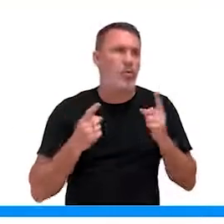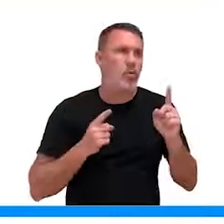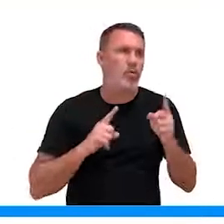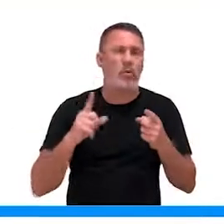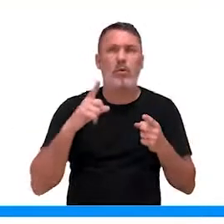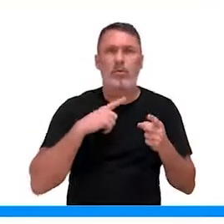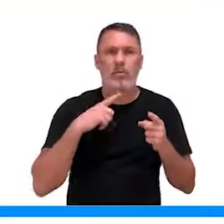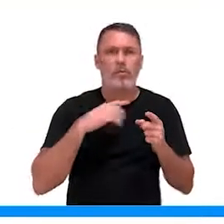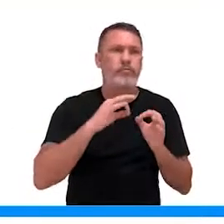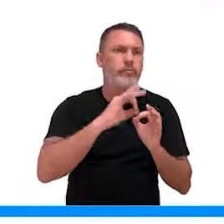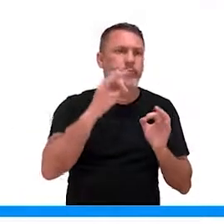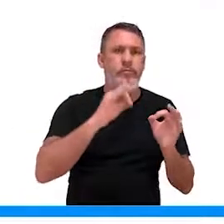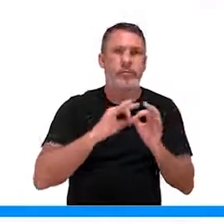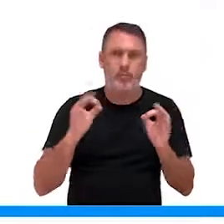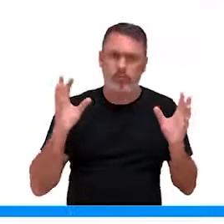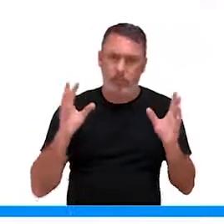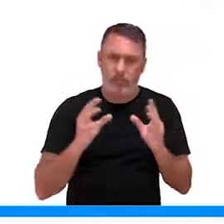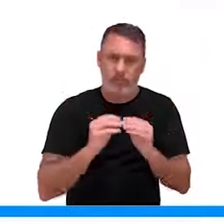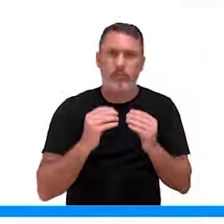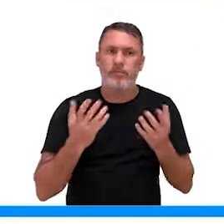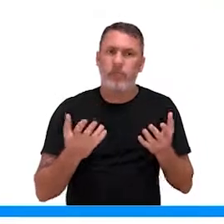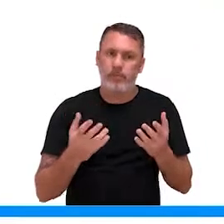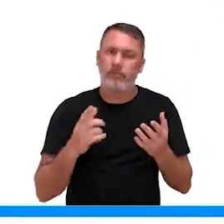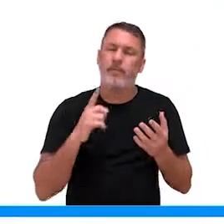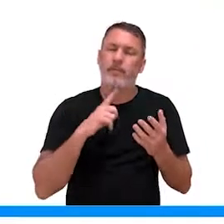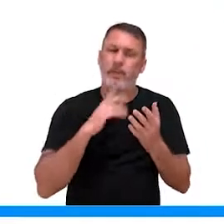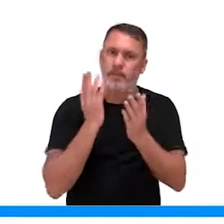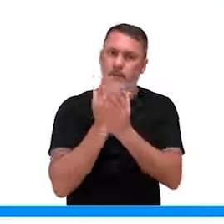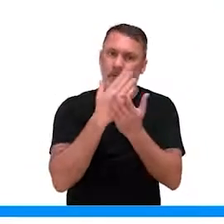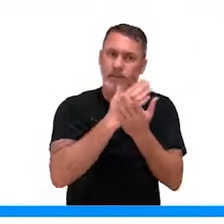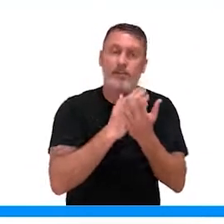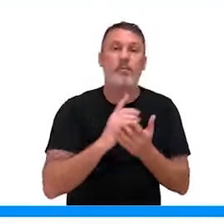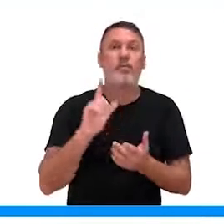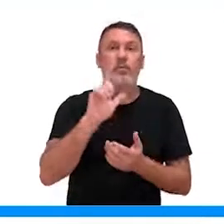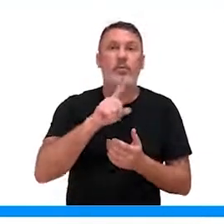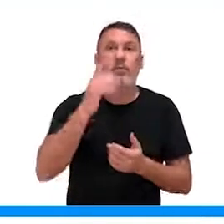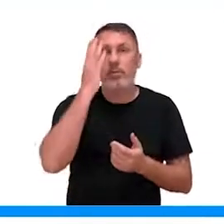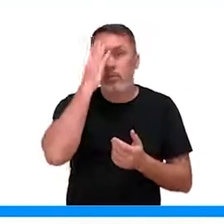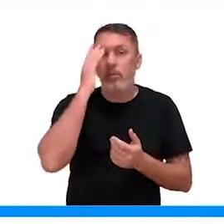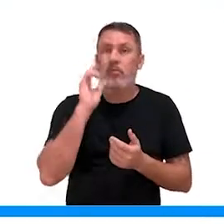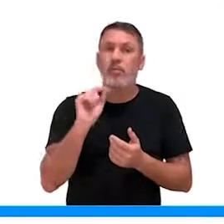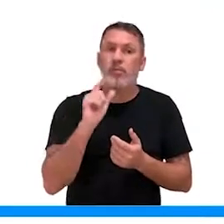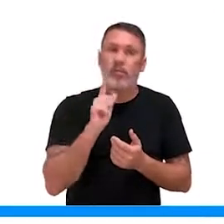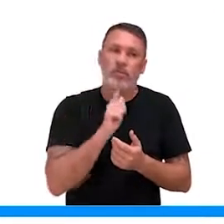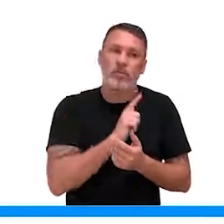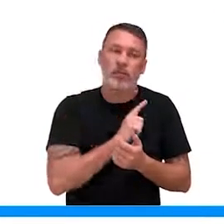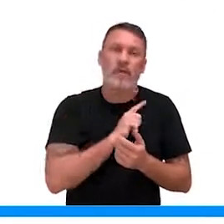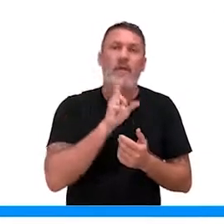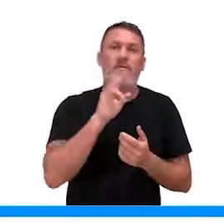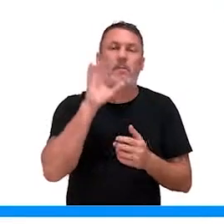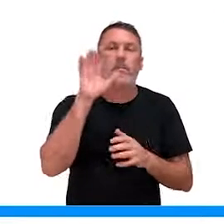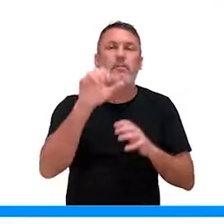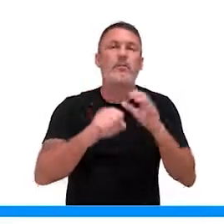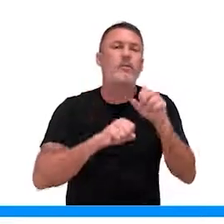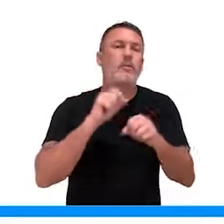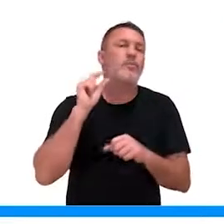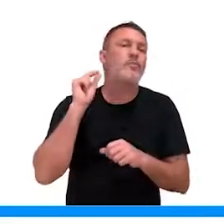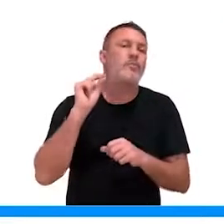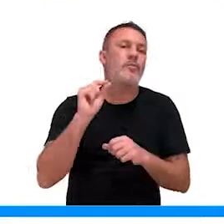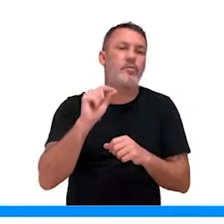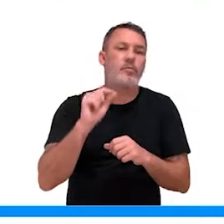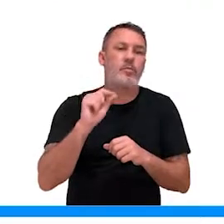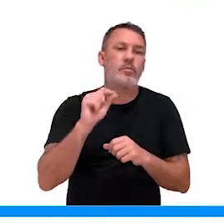termos territoriais. É lógico que essa divisão ela vai aqui, né, buscar,